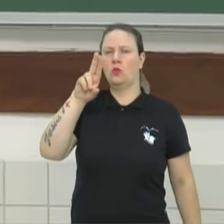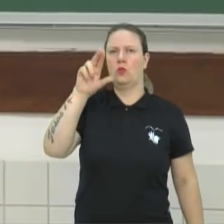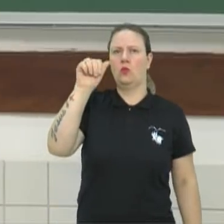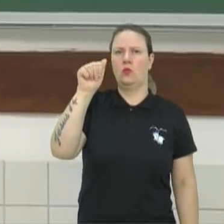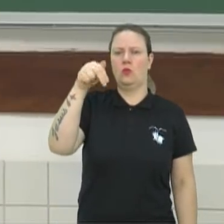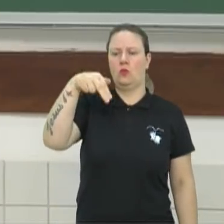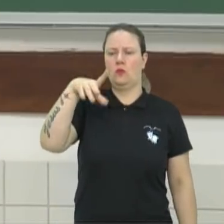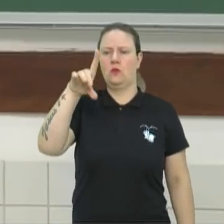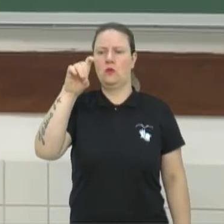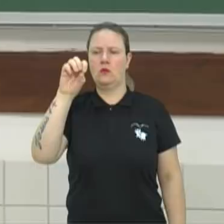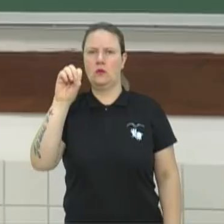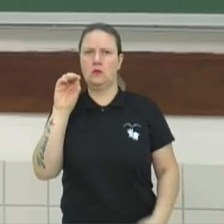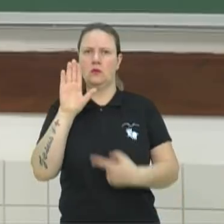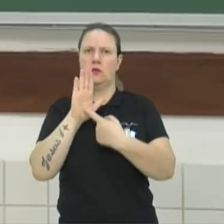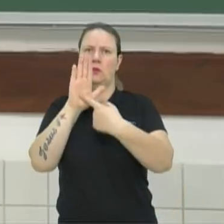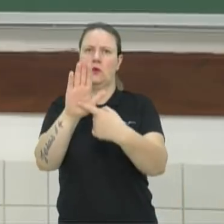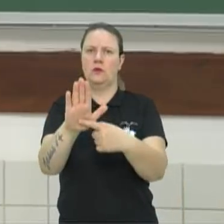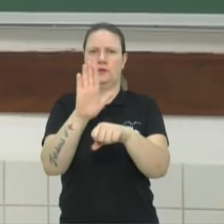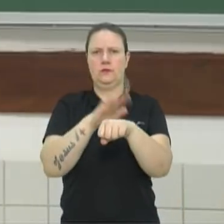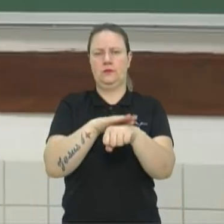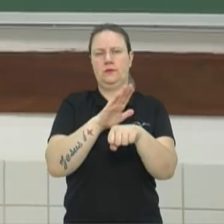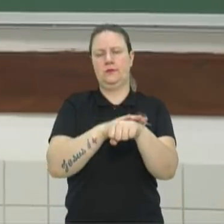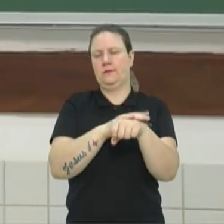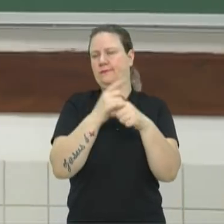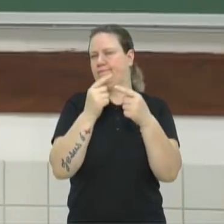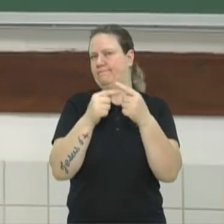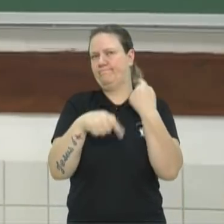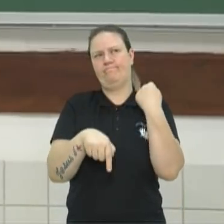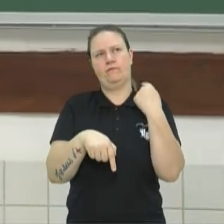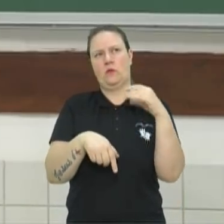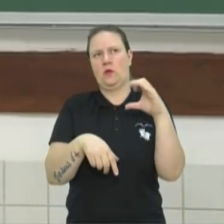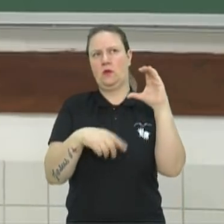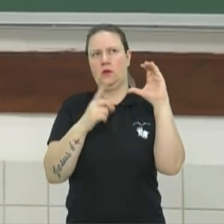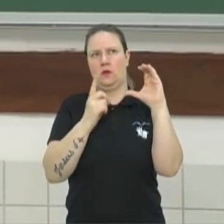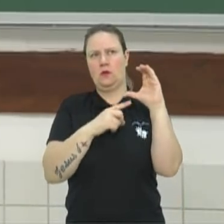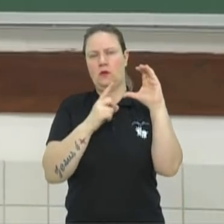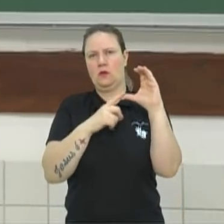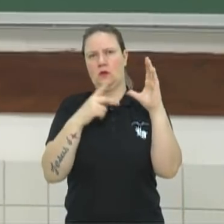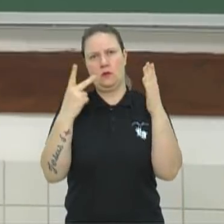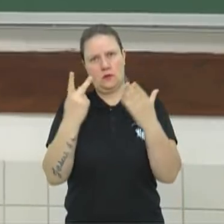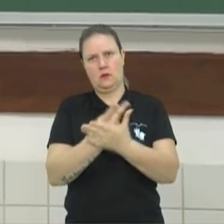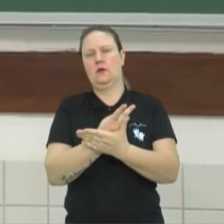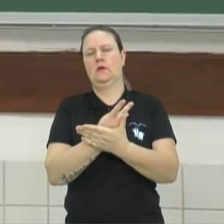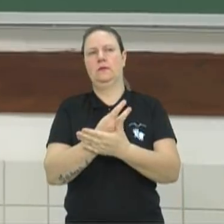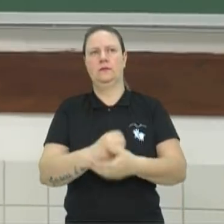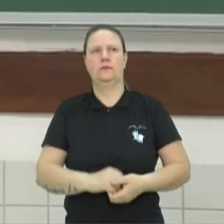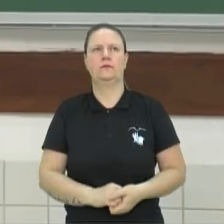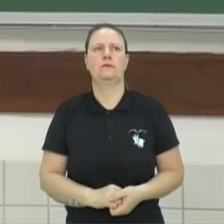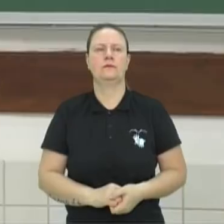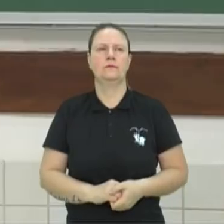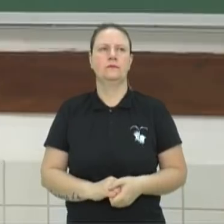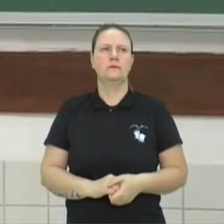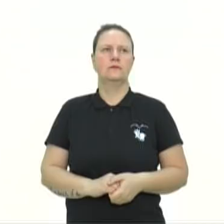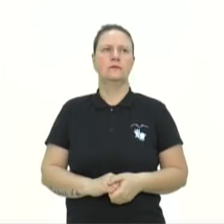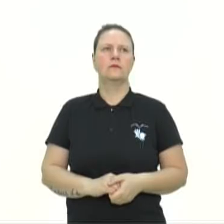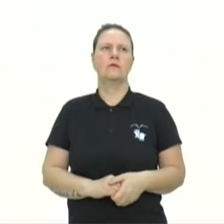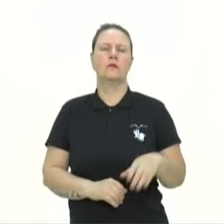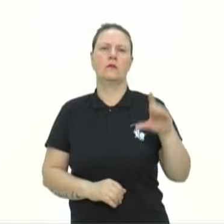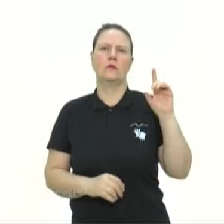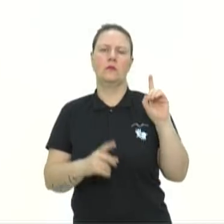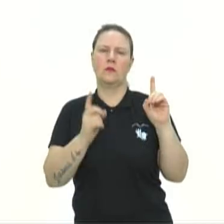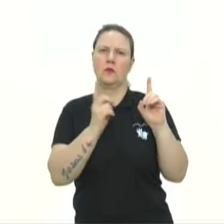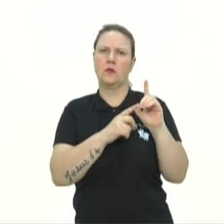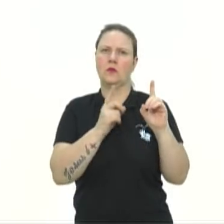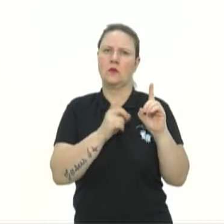sabia disso. Logo, essa está errada. Essa é uma oração subordinada adverbial temporal. Essa não conta. Letra